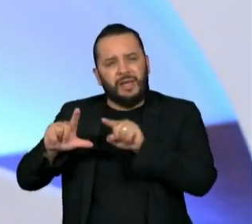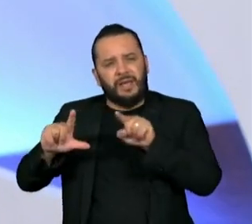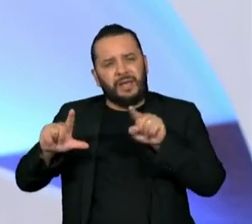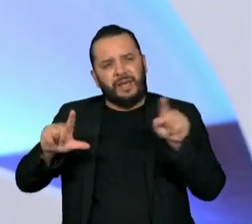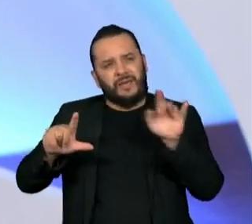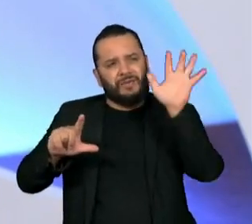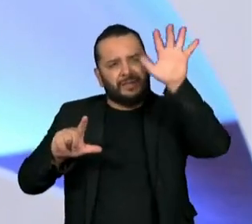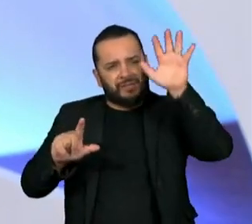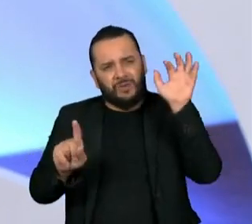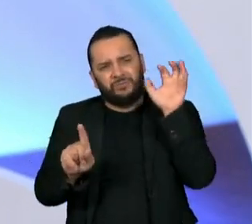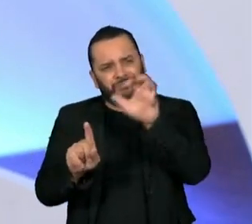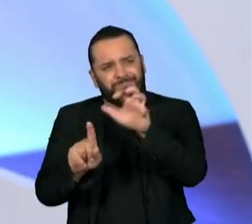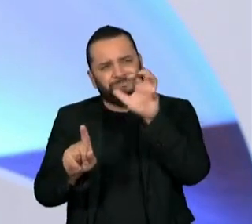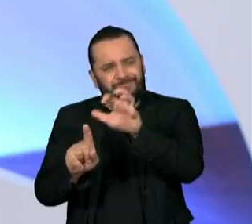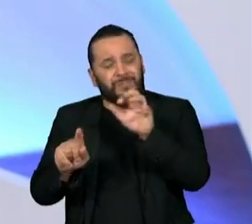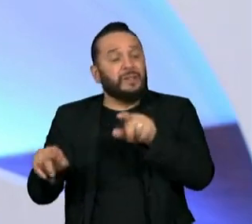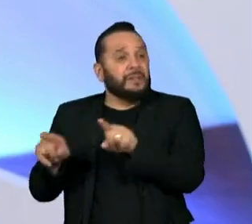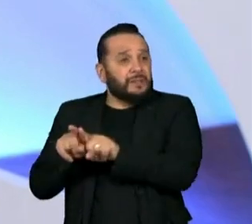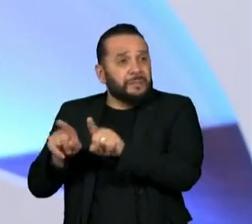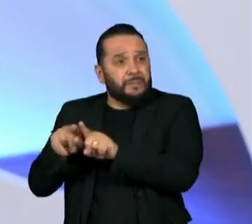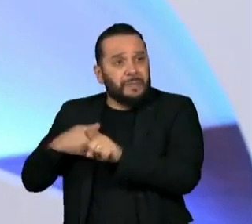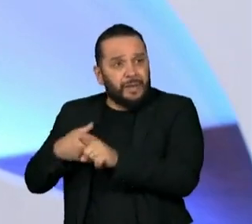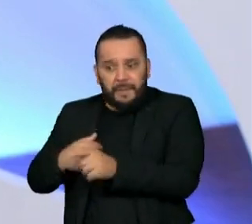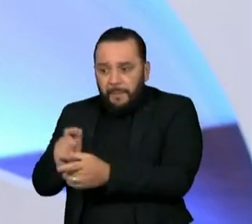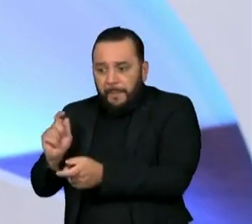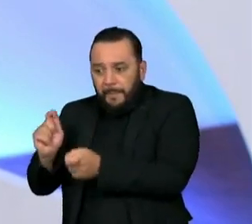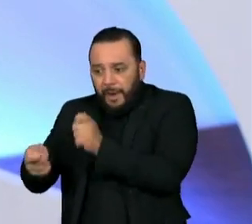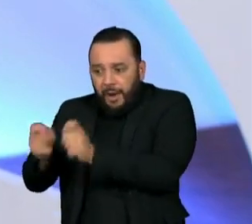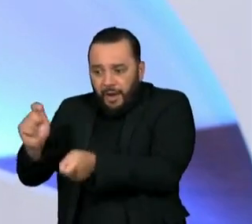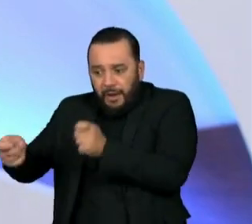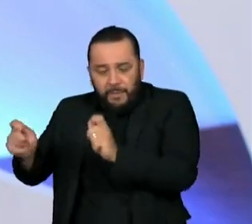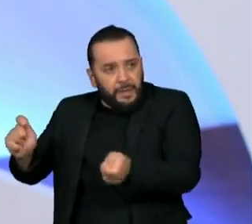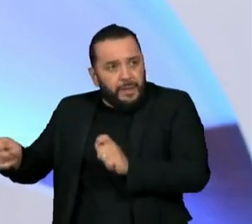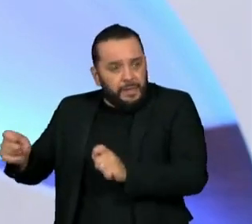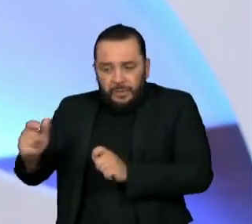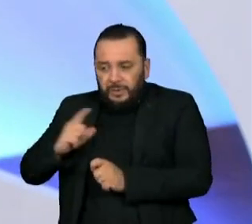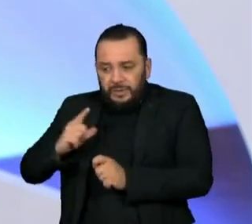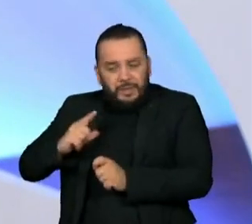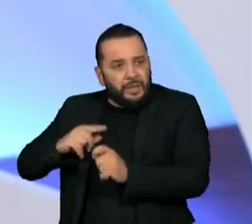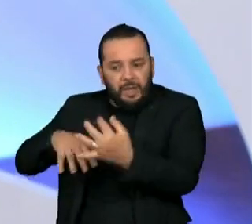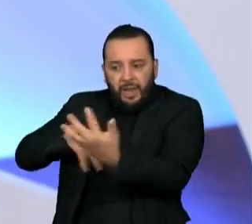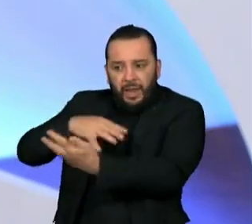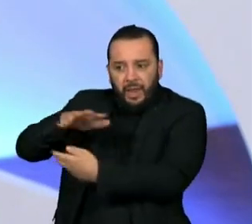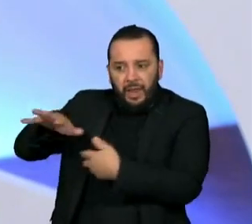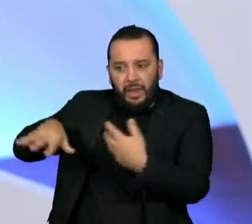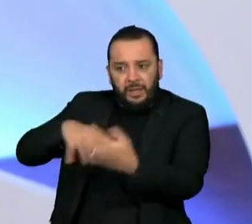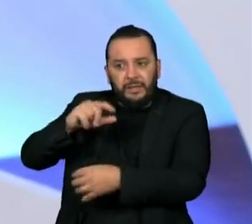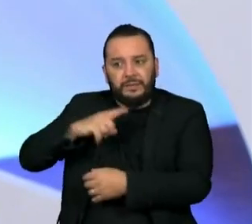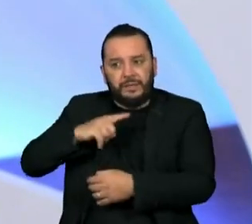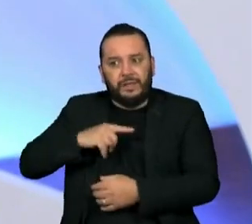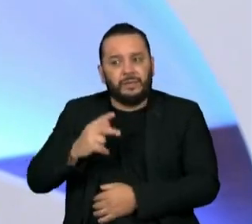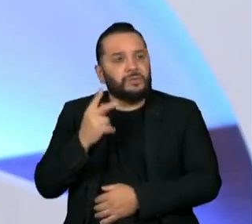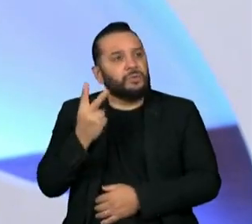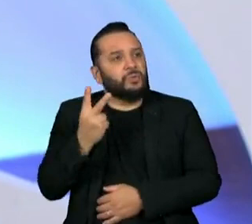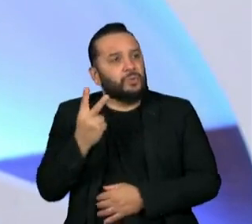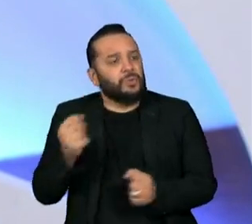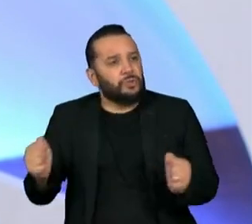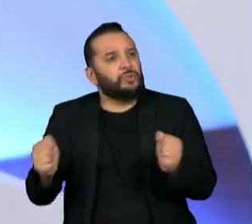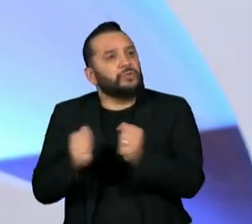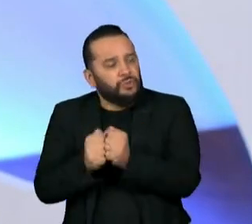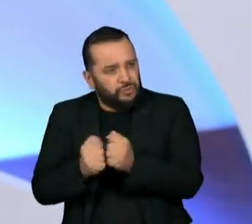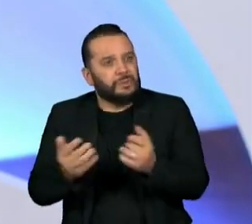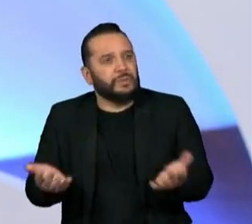e ou desequilíbrio no balanço de pagamentos duas duas juntas que a forma de você lidar com uma demanda que está crescendo mais rapidamente